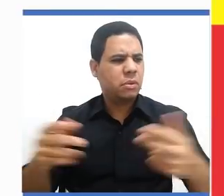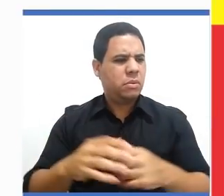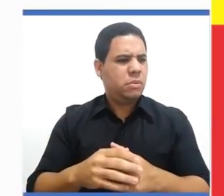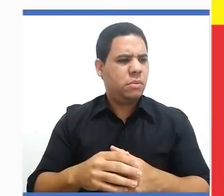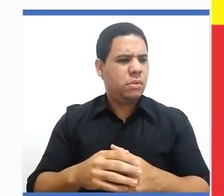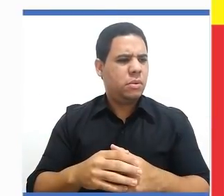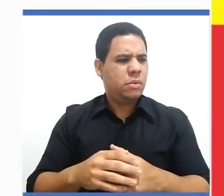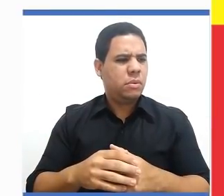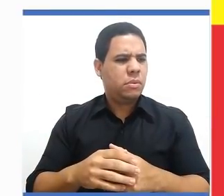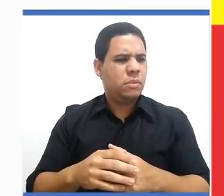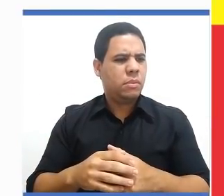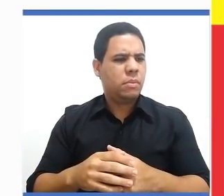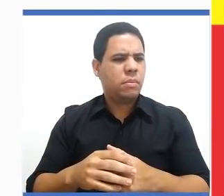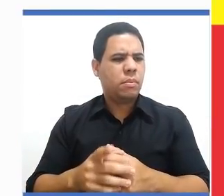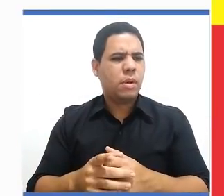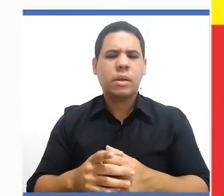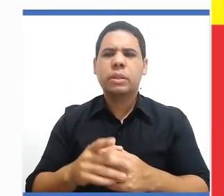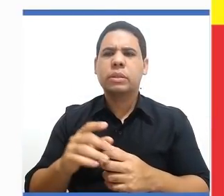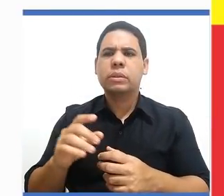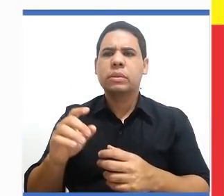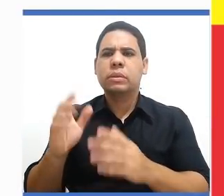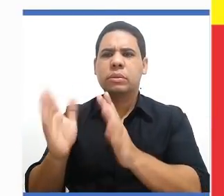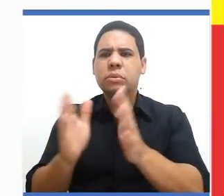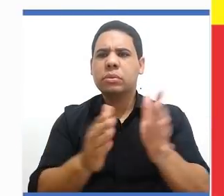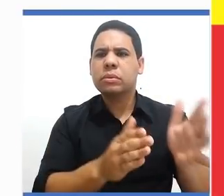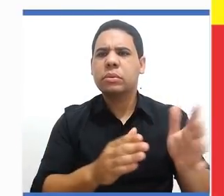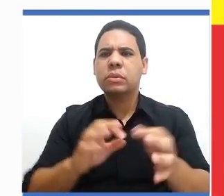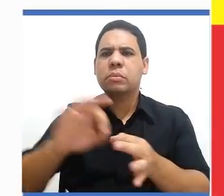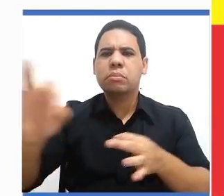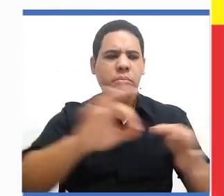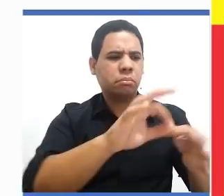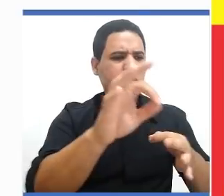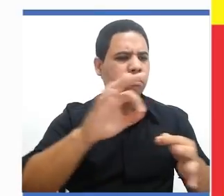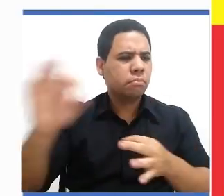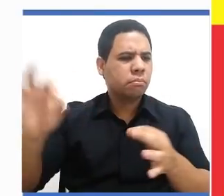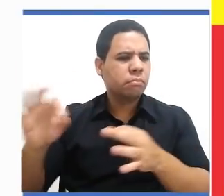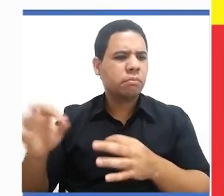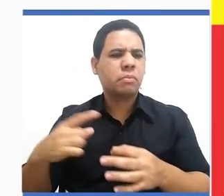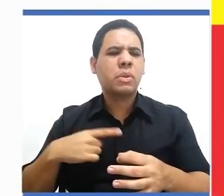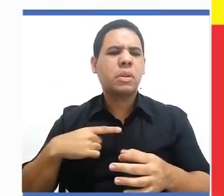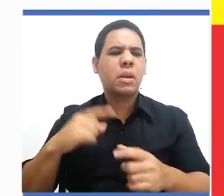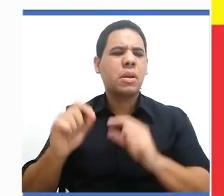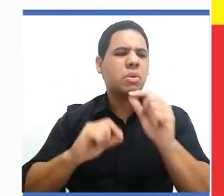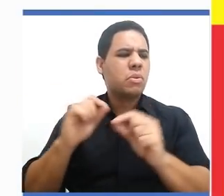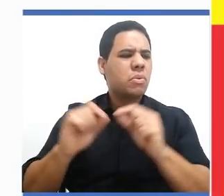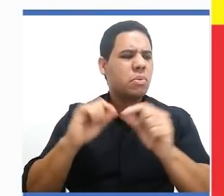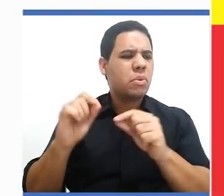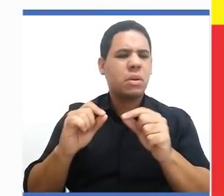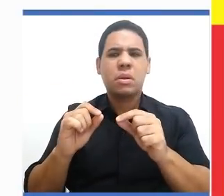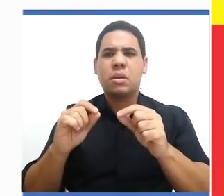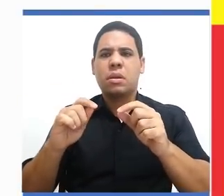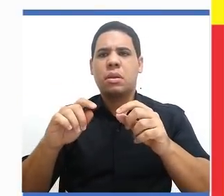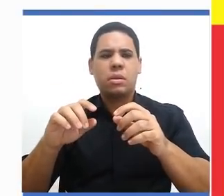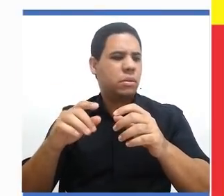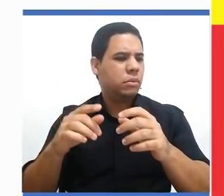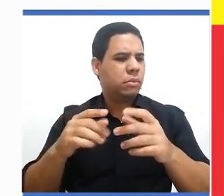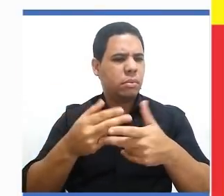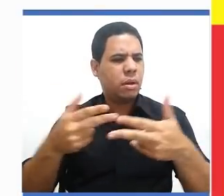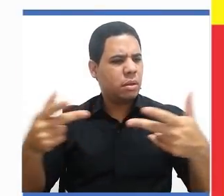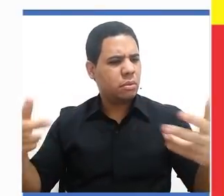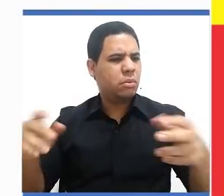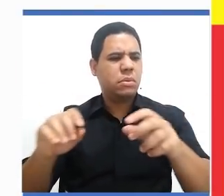suas unidades, ó, nas unidades nós temos o quê? Nós iremos ver jarda, arroba, nós,